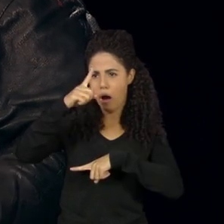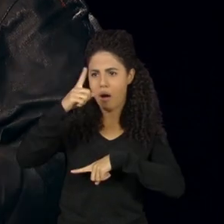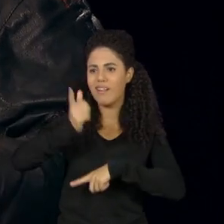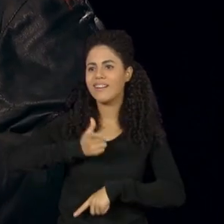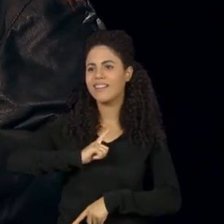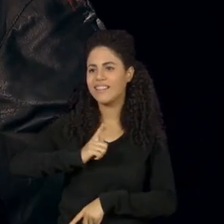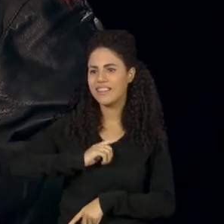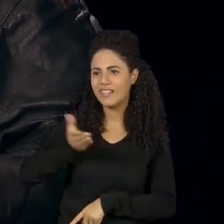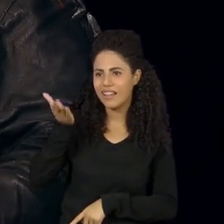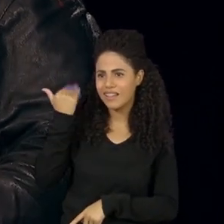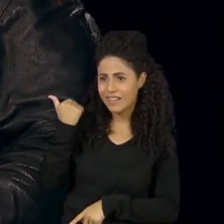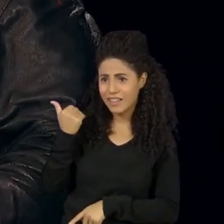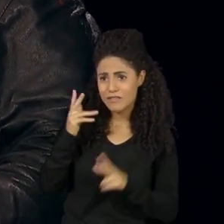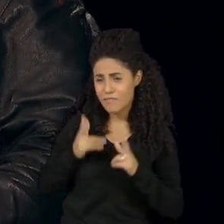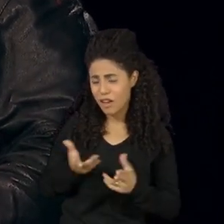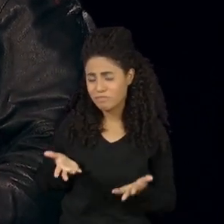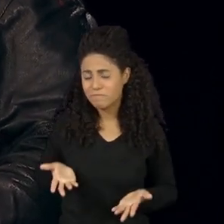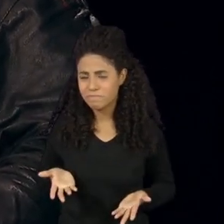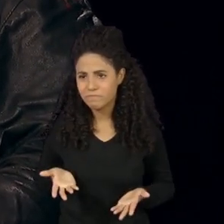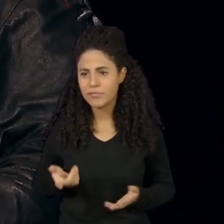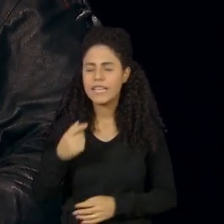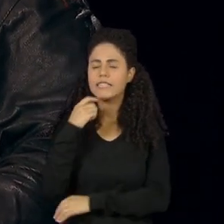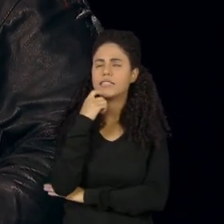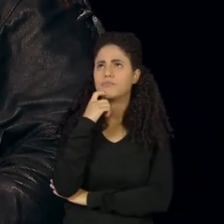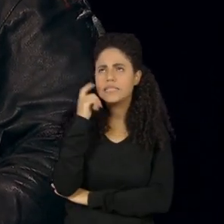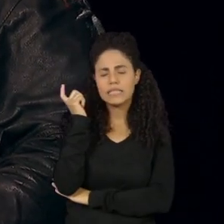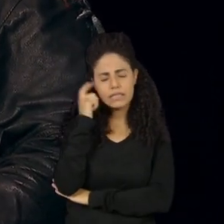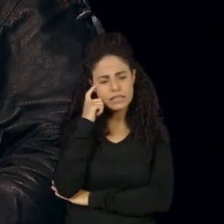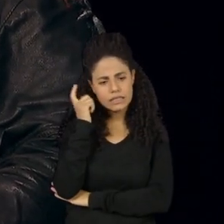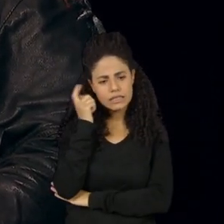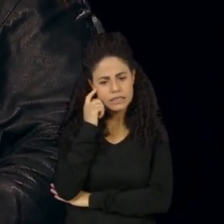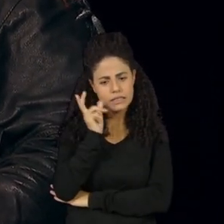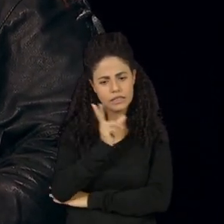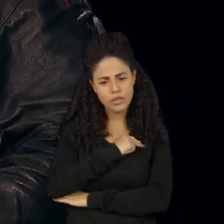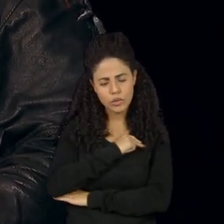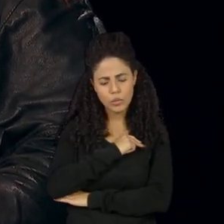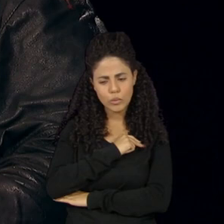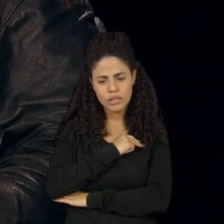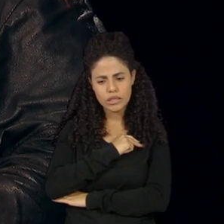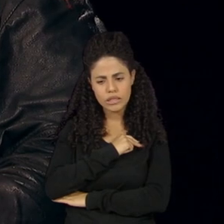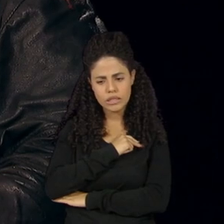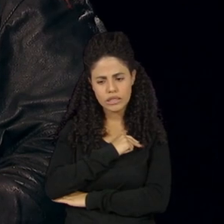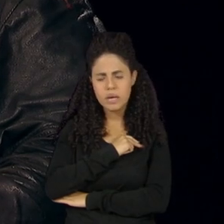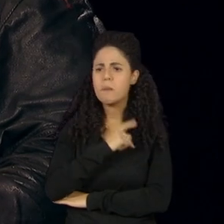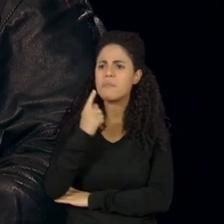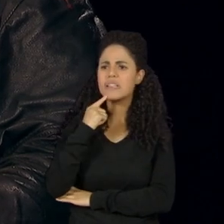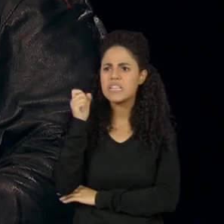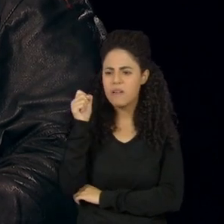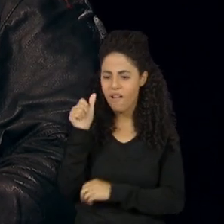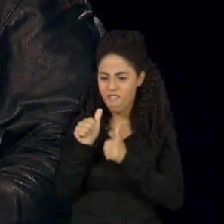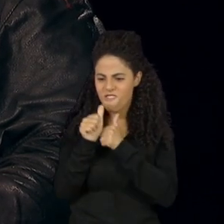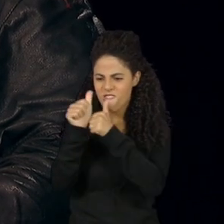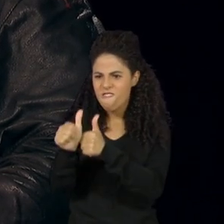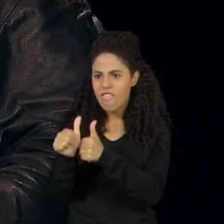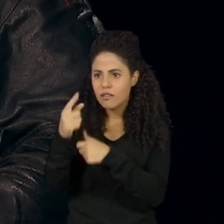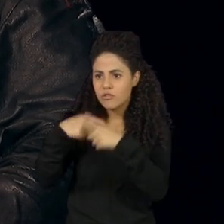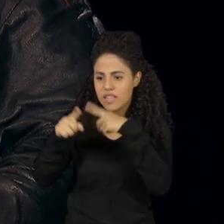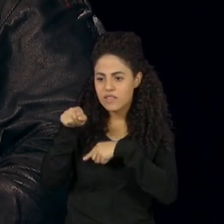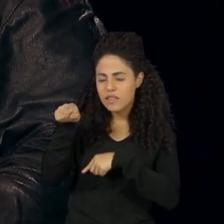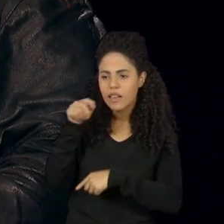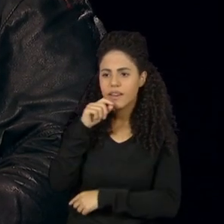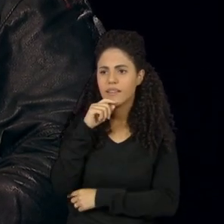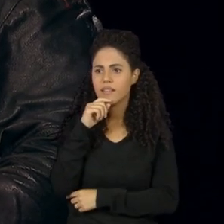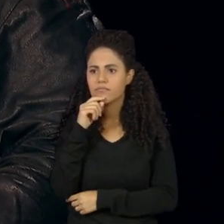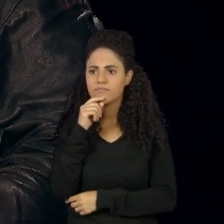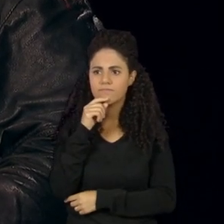a Rebordosa, rapaziada. Aí eu falei, caramba, parece que a gente está pegando carona no sucesso dele, né? E eu não queria. Então eu